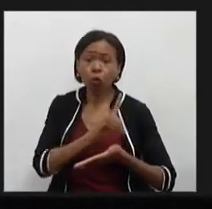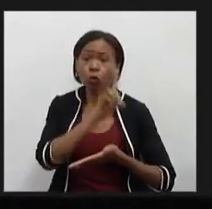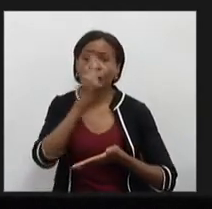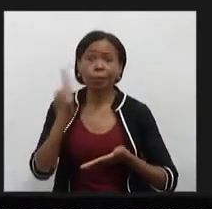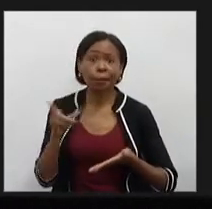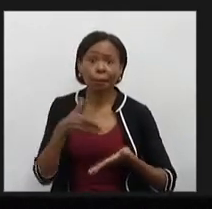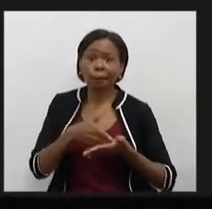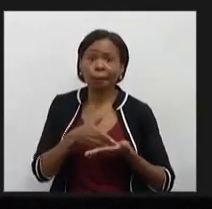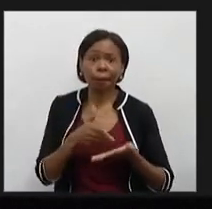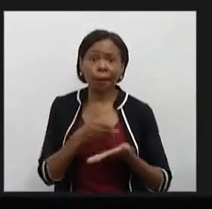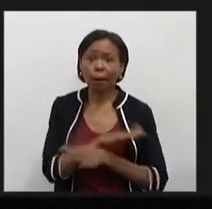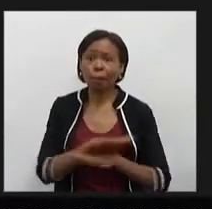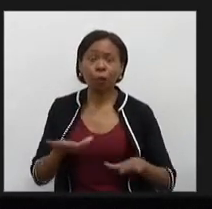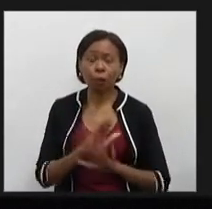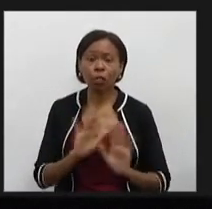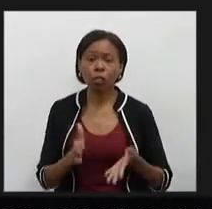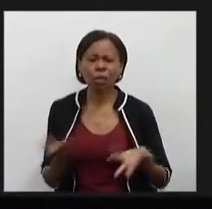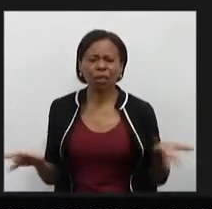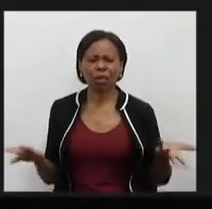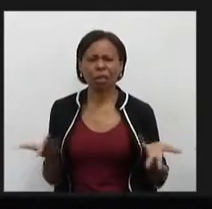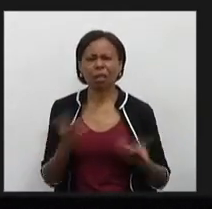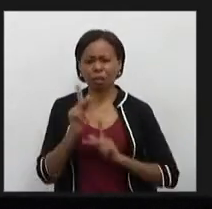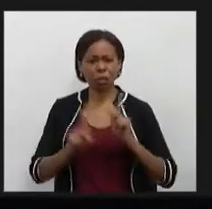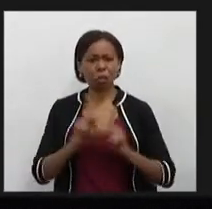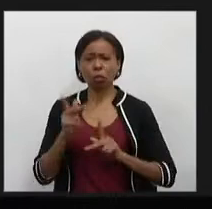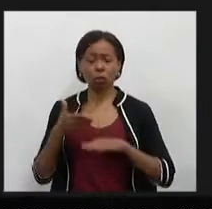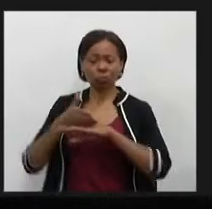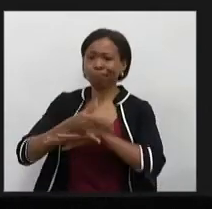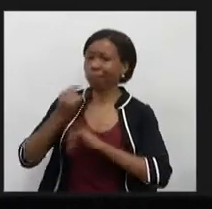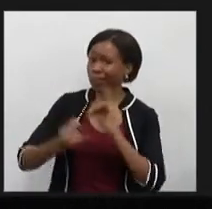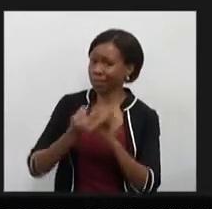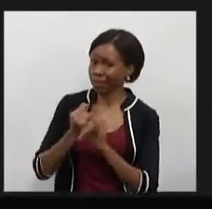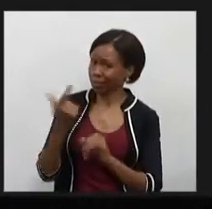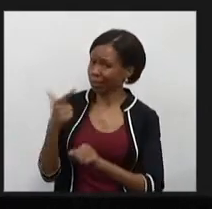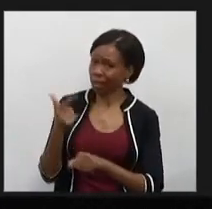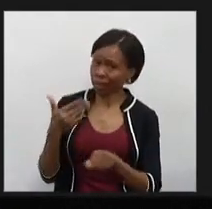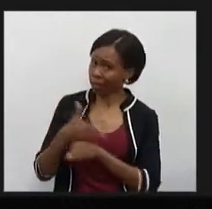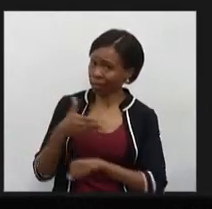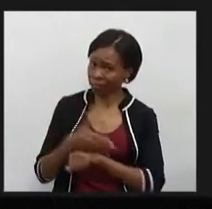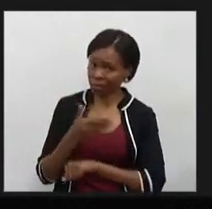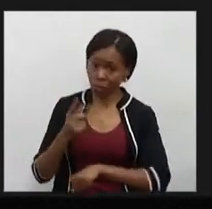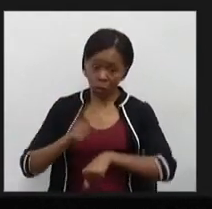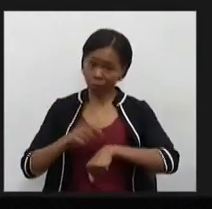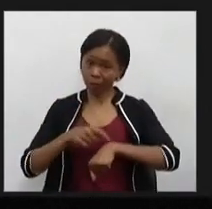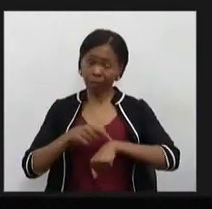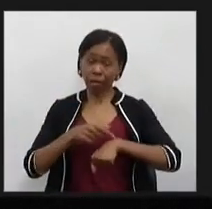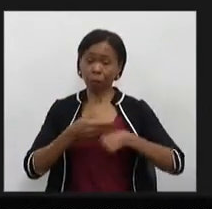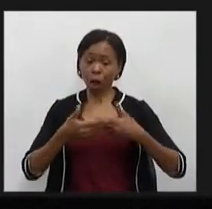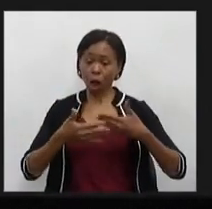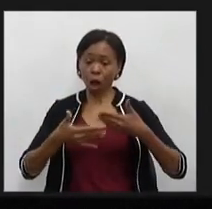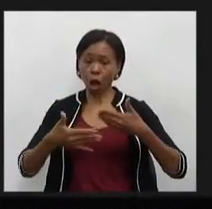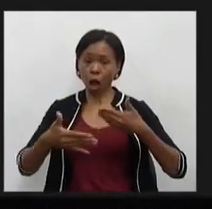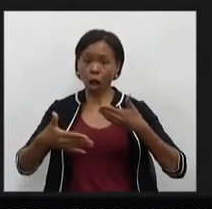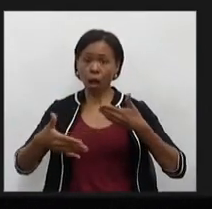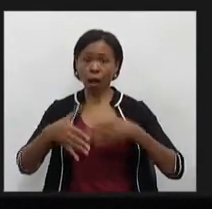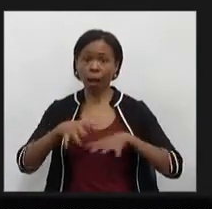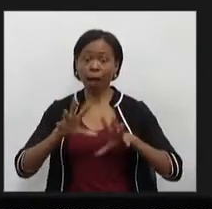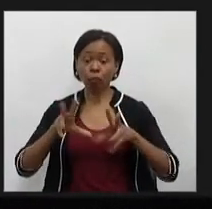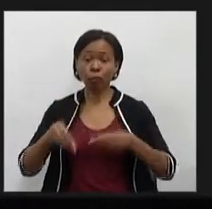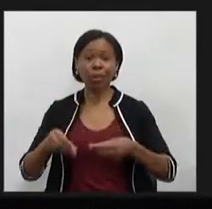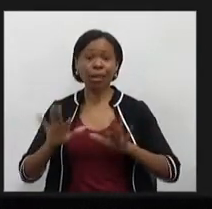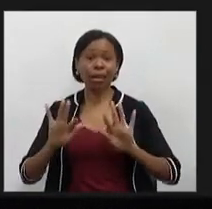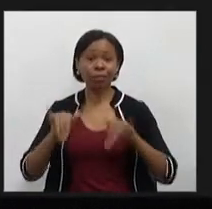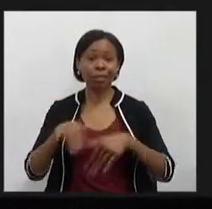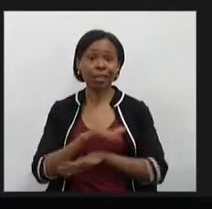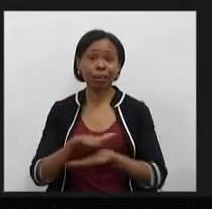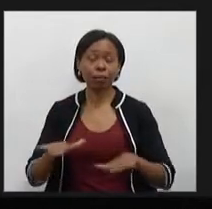têm acesso à internet, o tempo foi galopante, 48 horas, e não teve uma comunicação